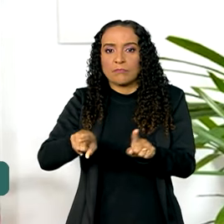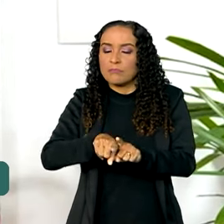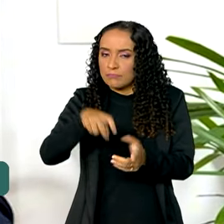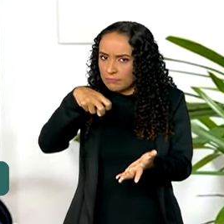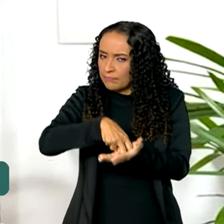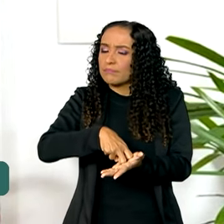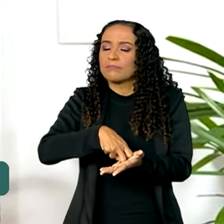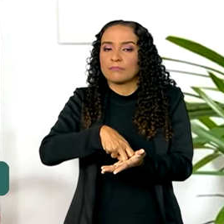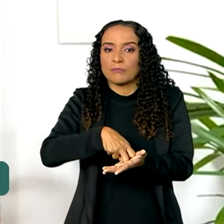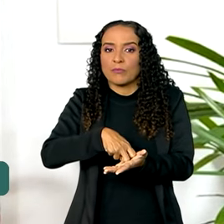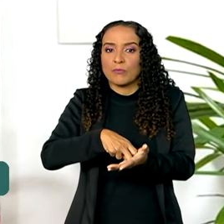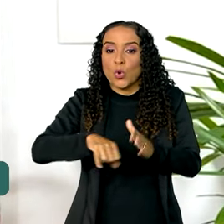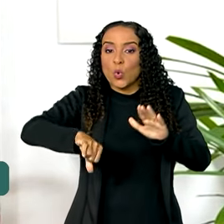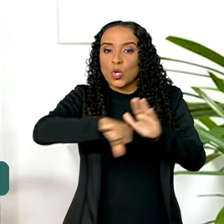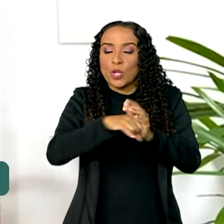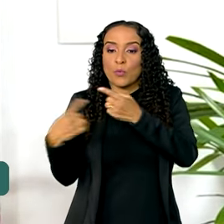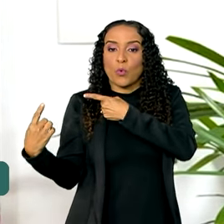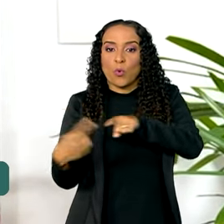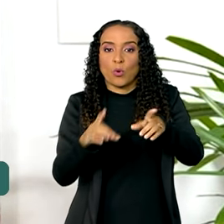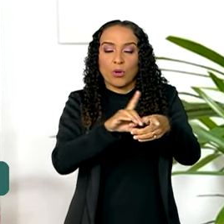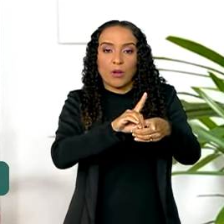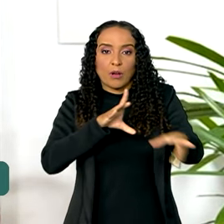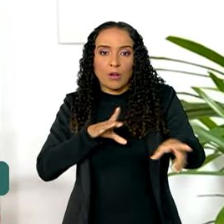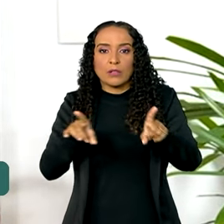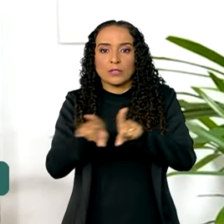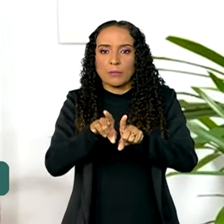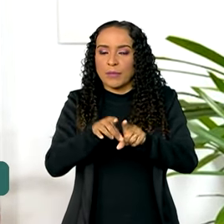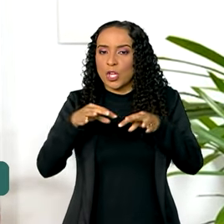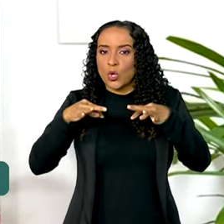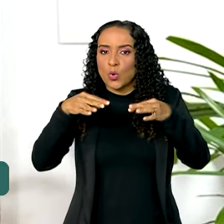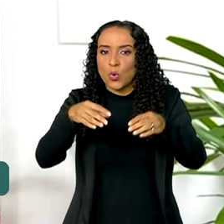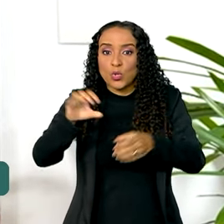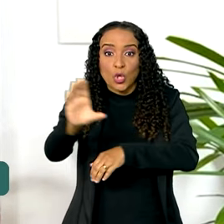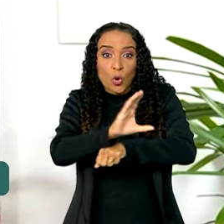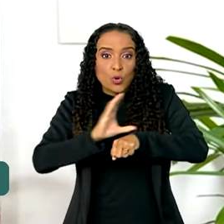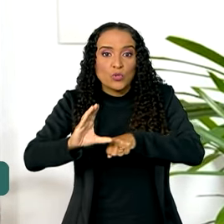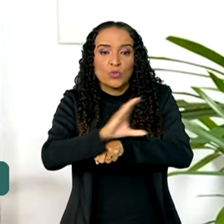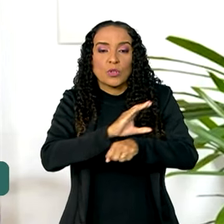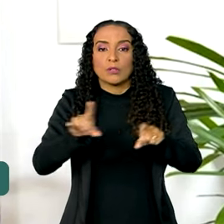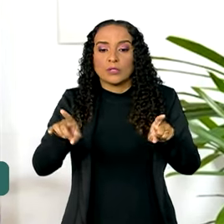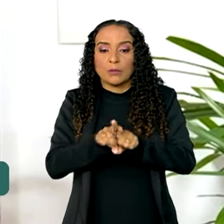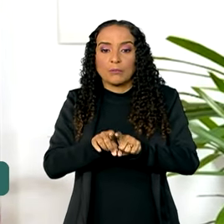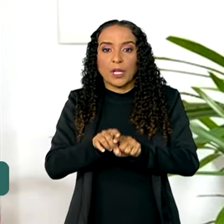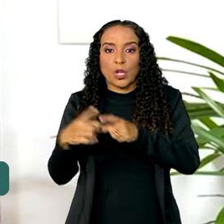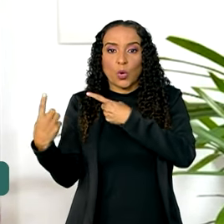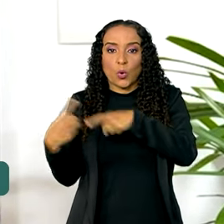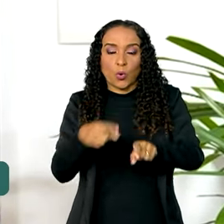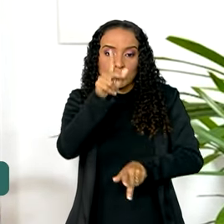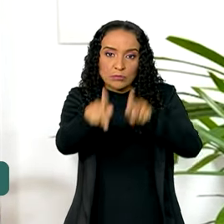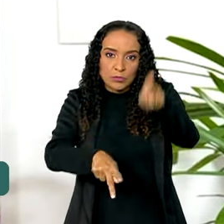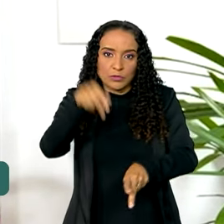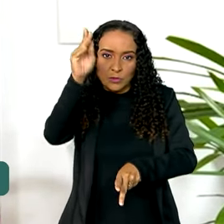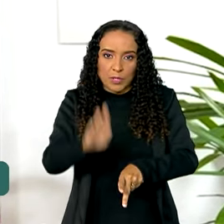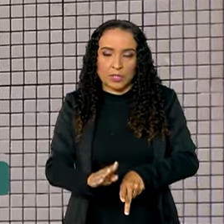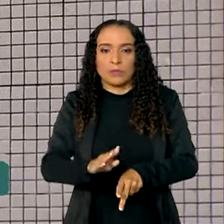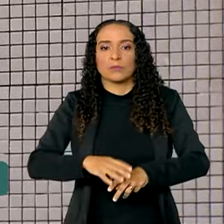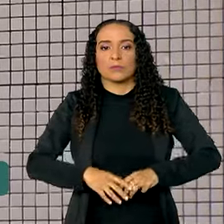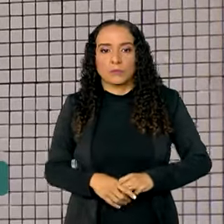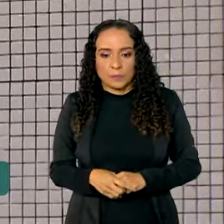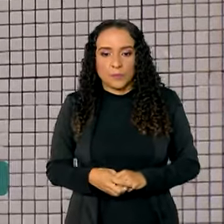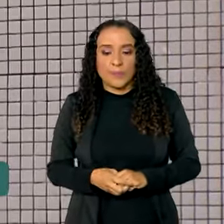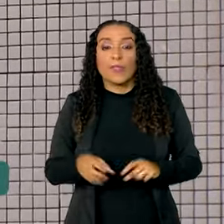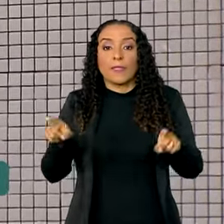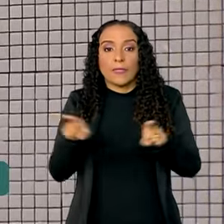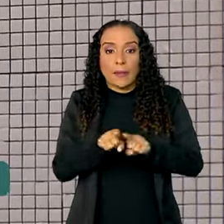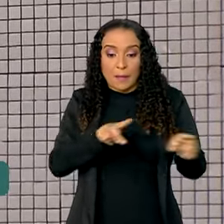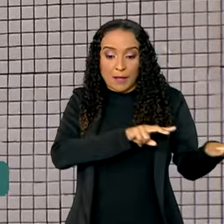paguem pelos crimes contra a democracia, pelos crimes contra a Constituição e contra o povo brasileiro que eles cometeram.